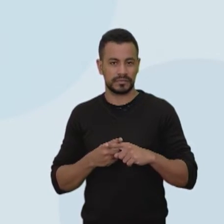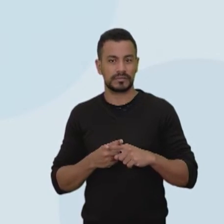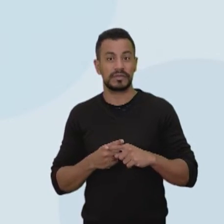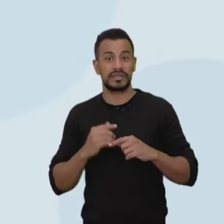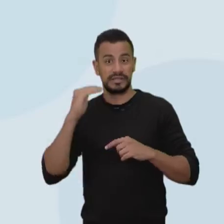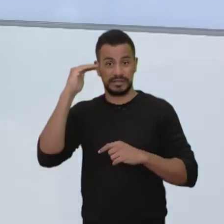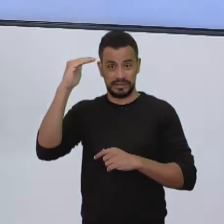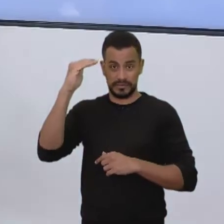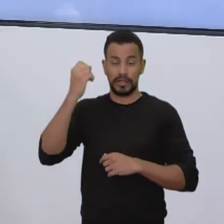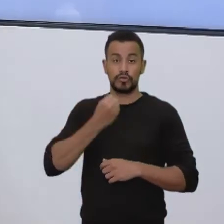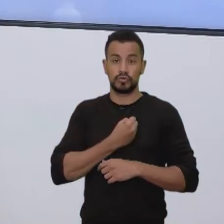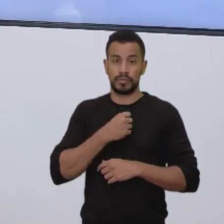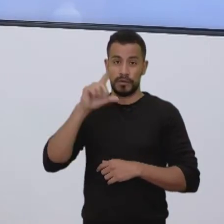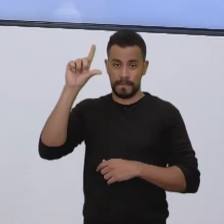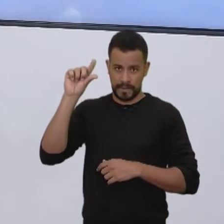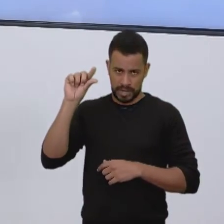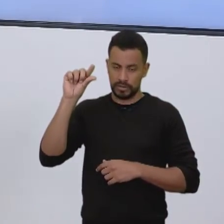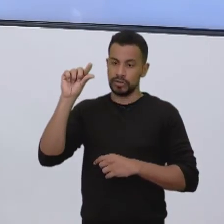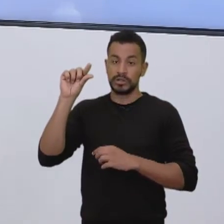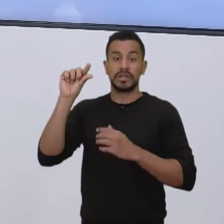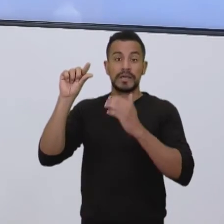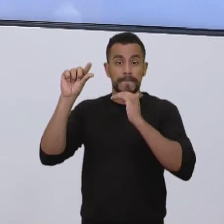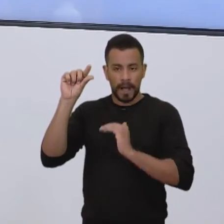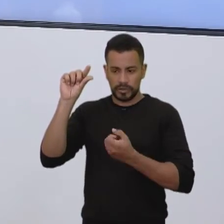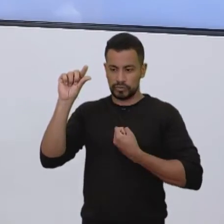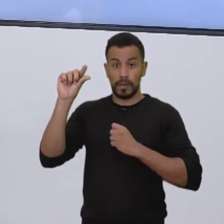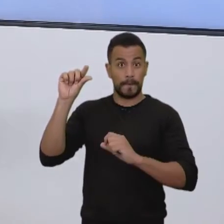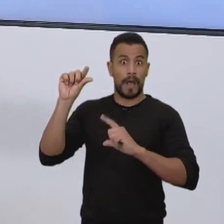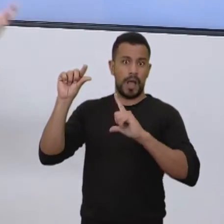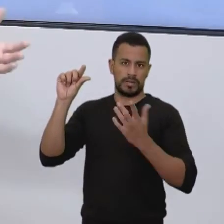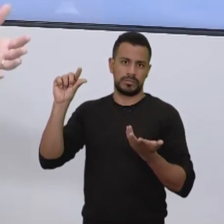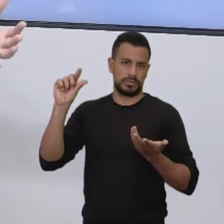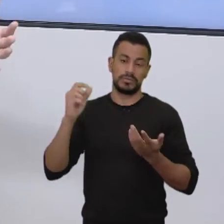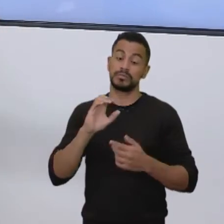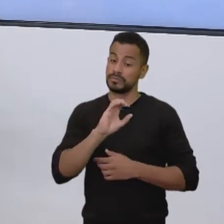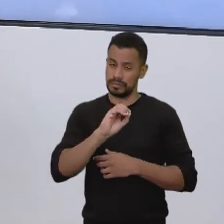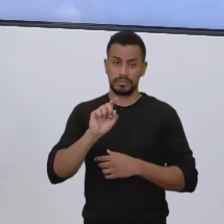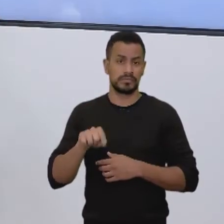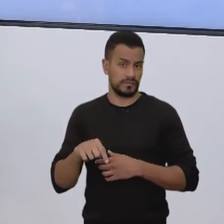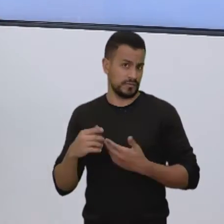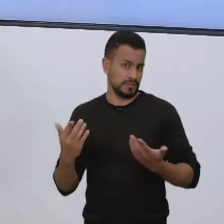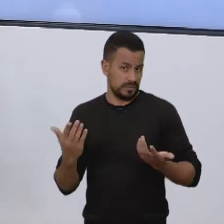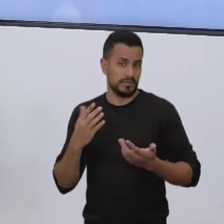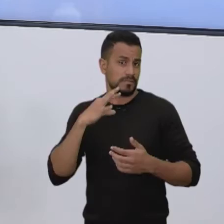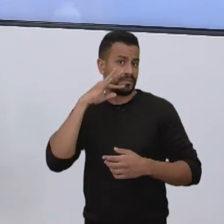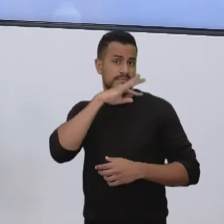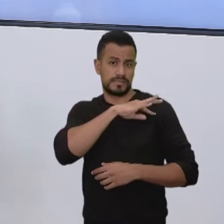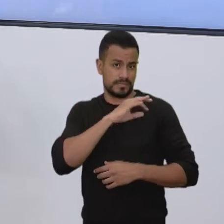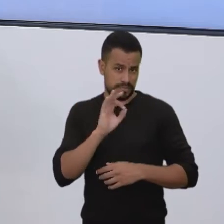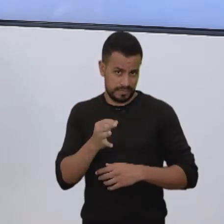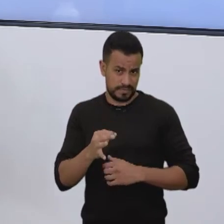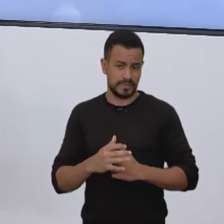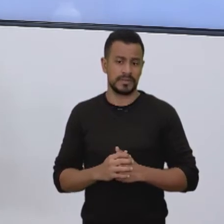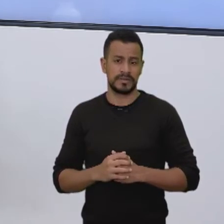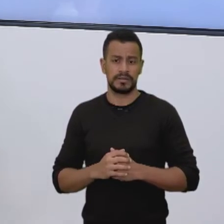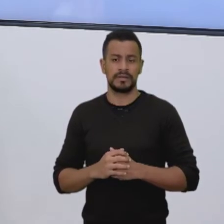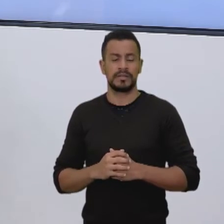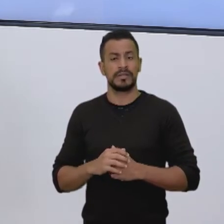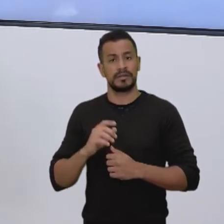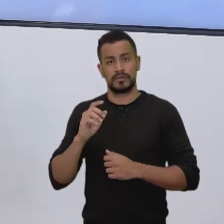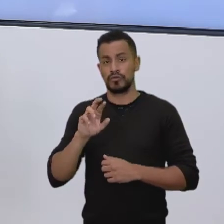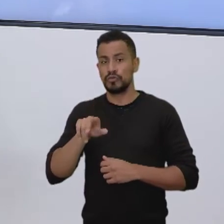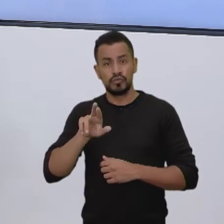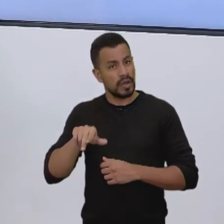que vai dar 0, alguma coisa. 2 é menor que 6. Vai dar 0, alguma coisa. Tá bom, já não deu inteiro. Já deu